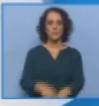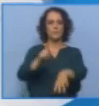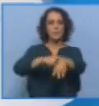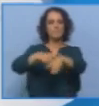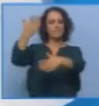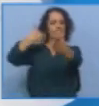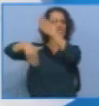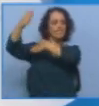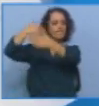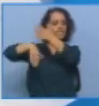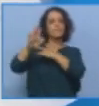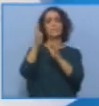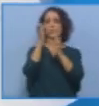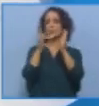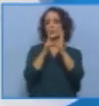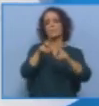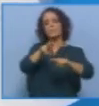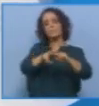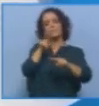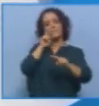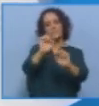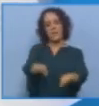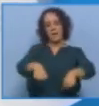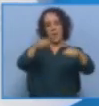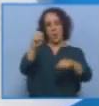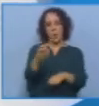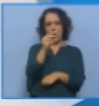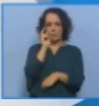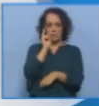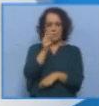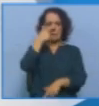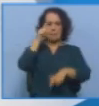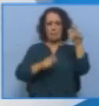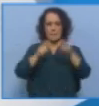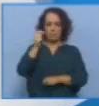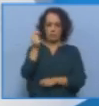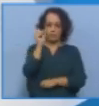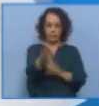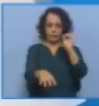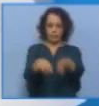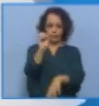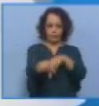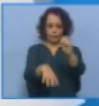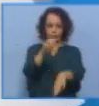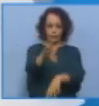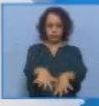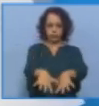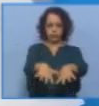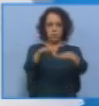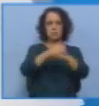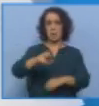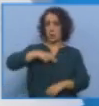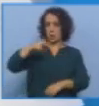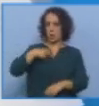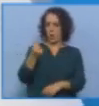Naquele tempo, Jesus sentou-se em frente da arca do tesouro a observar como a multidão deitava o dinheiro na caixa. Muitos ricos